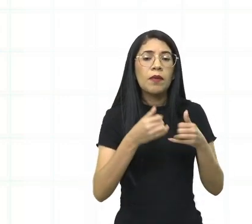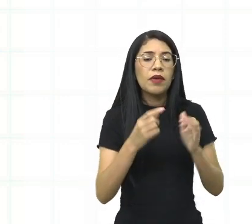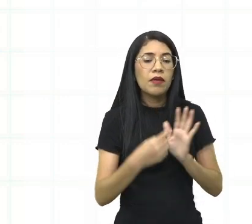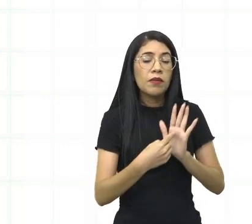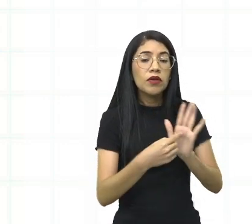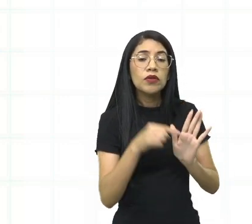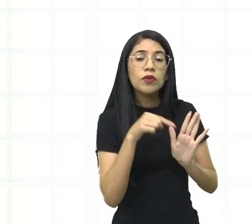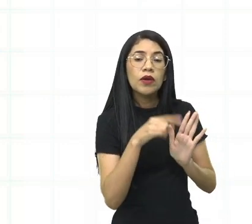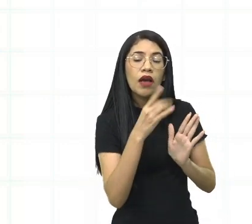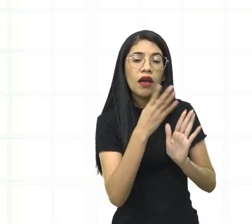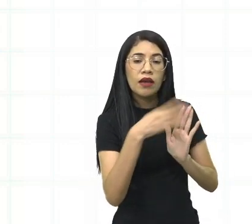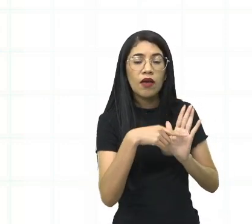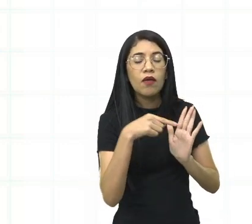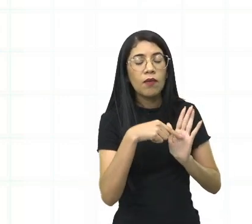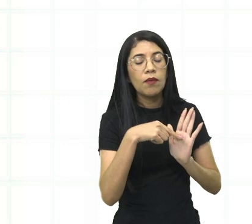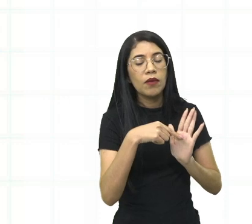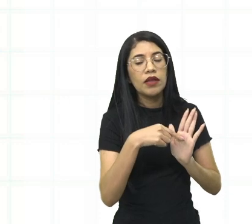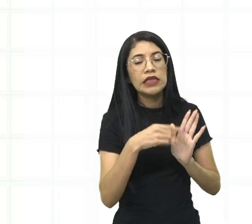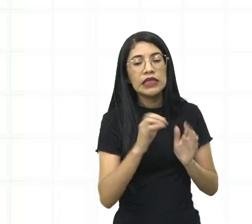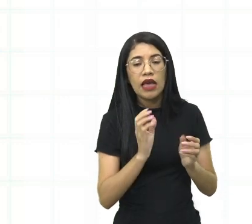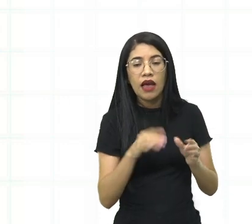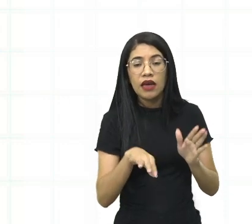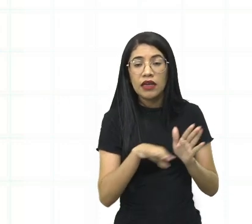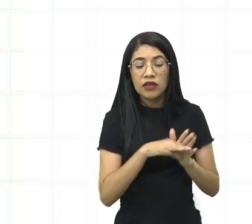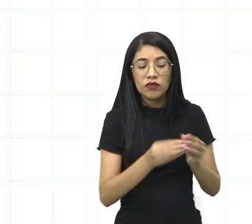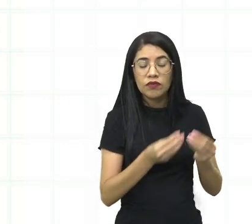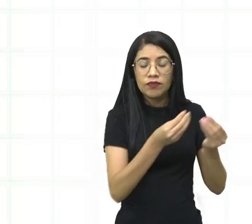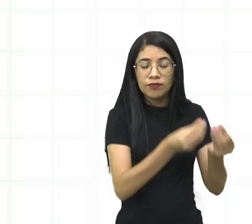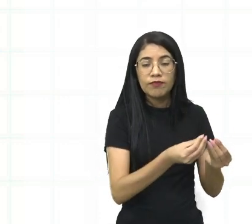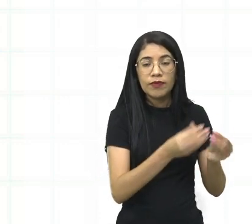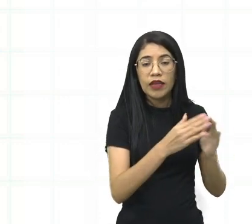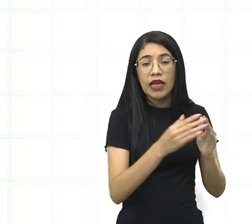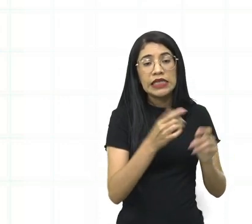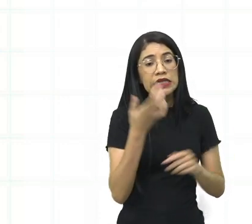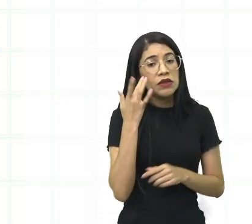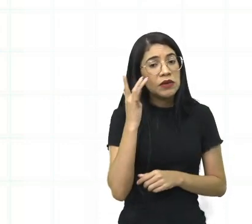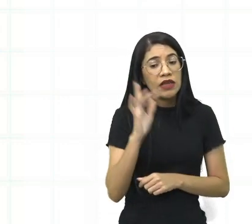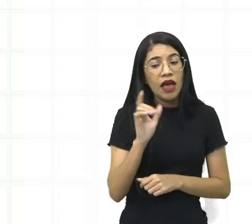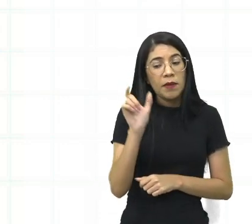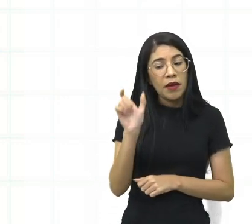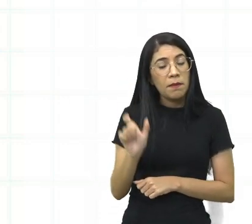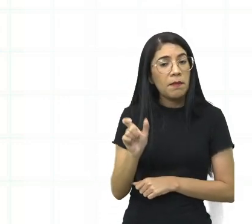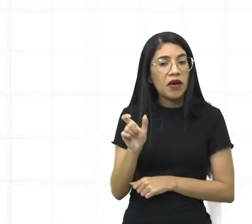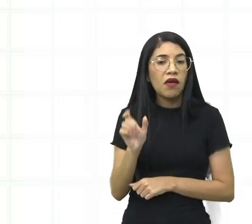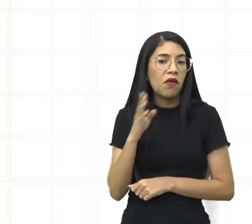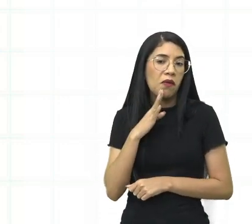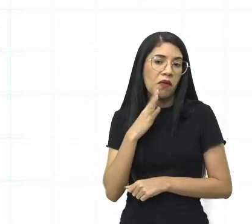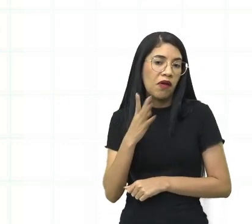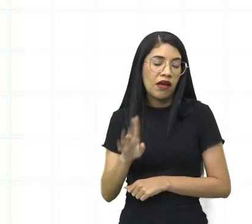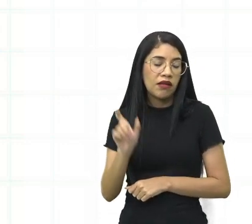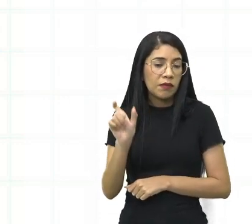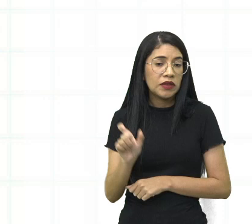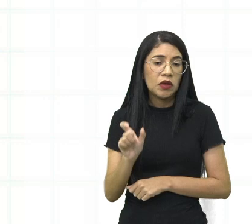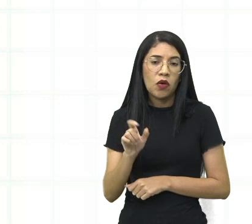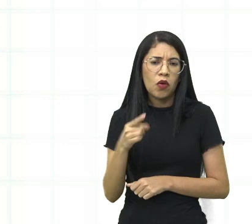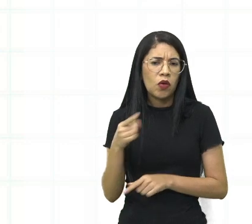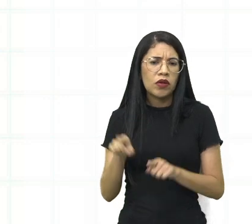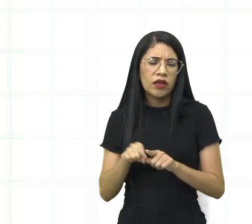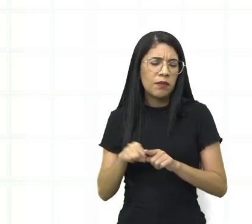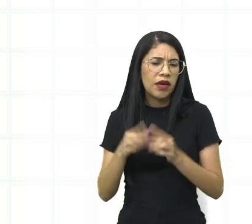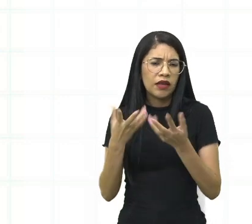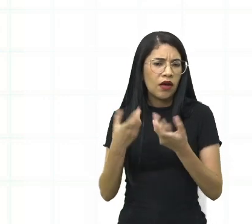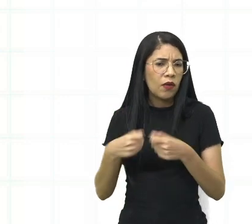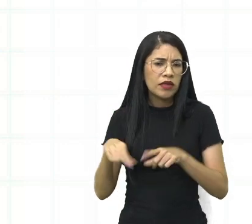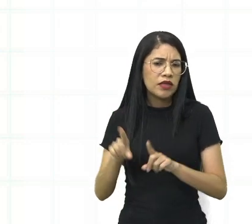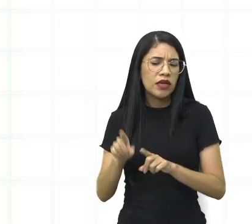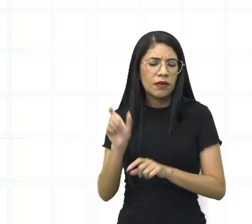de entrega e disse que se caso eu não reconhecesse a pessoa que recebeu ou que não tivesse autorizado a entrega para